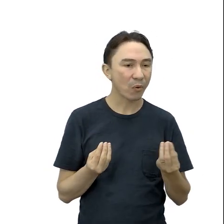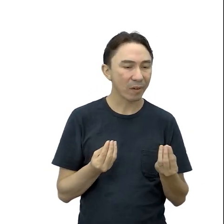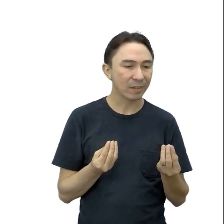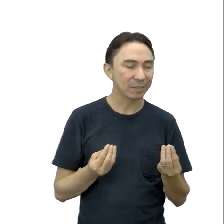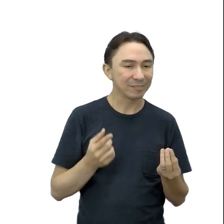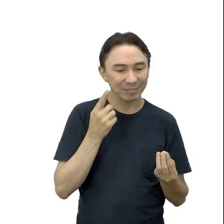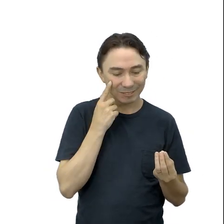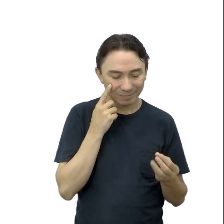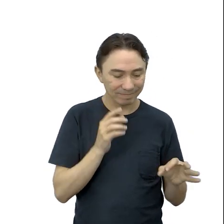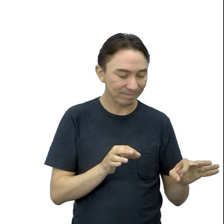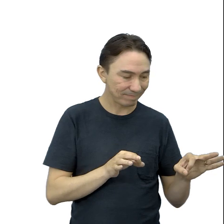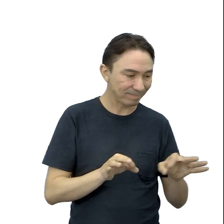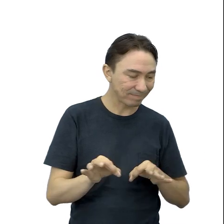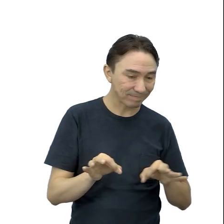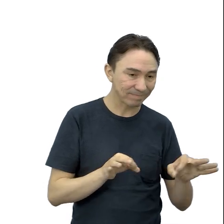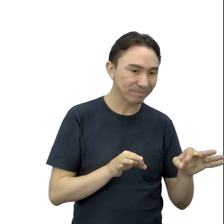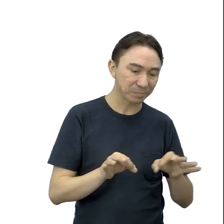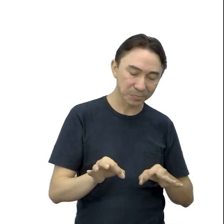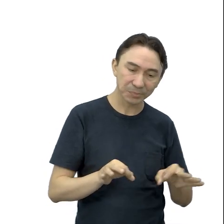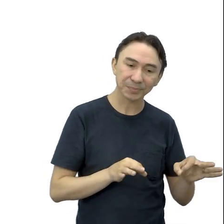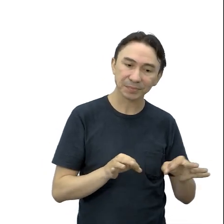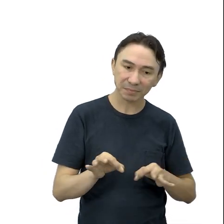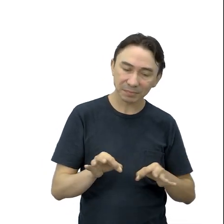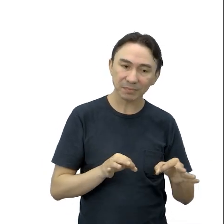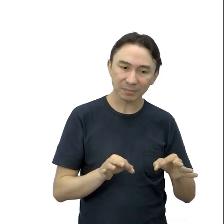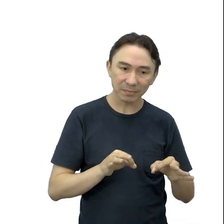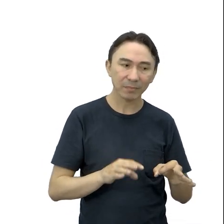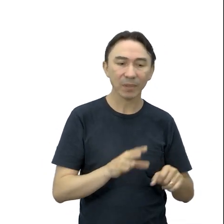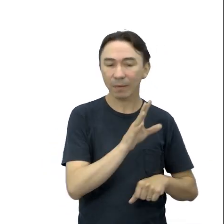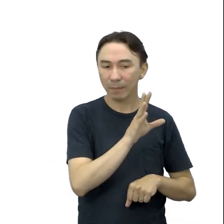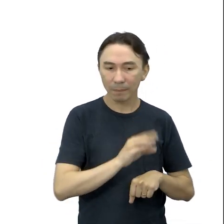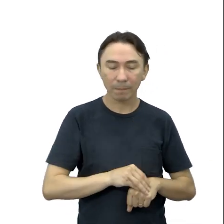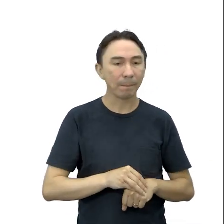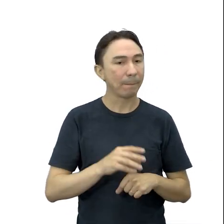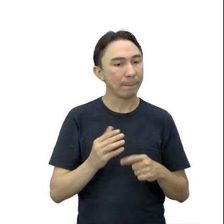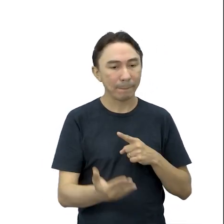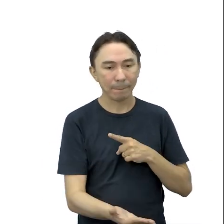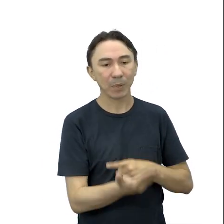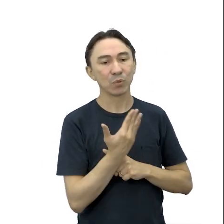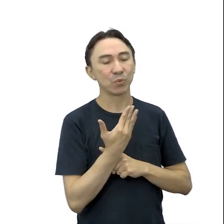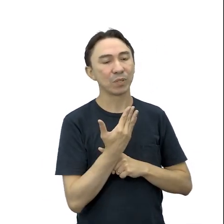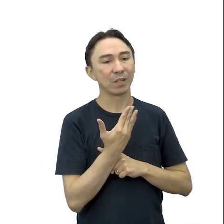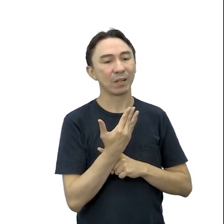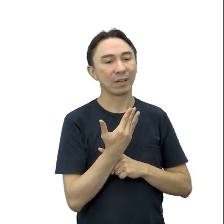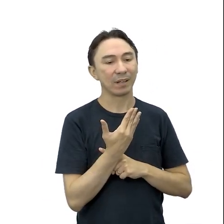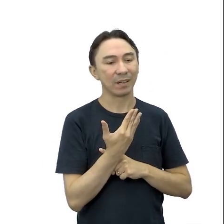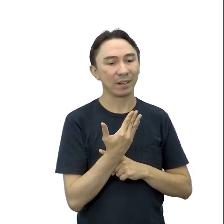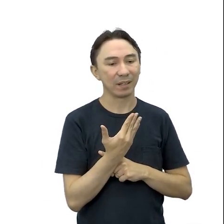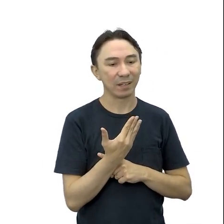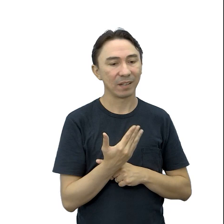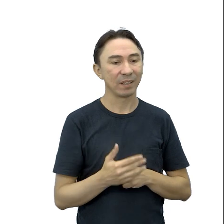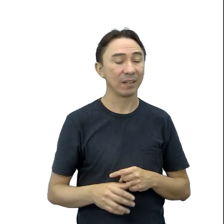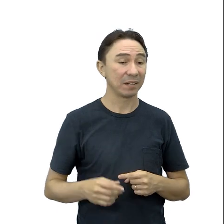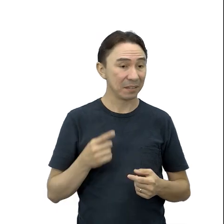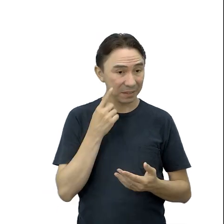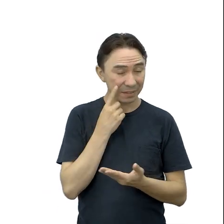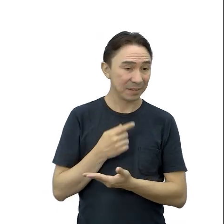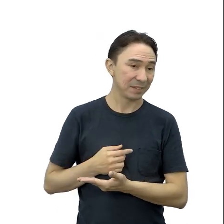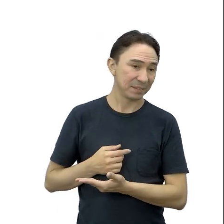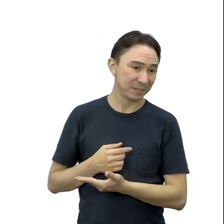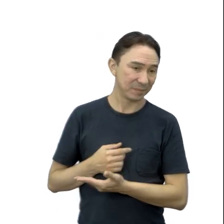nesse planejamento para essas ações agora de retomada também. Então, a forma de fazer a leitura aqui,